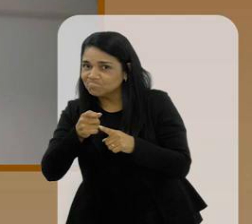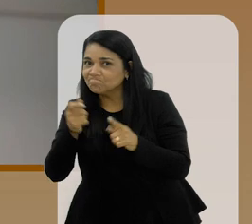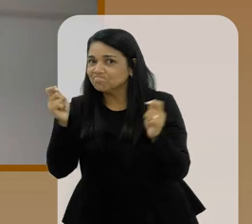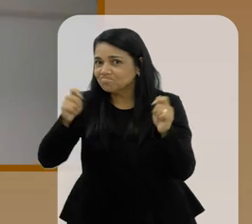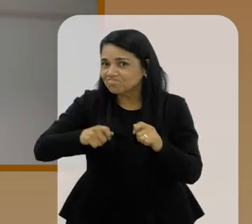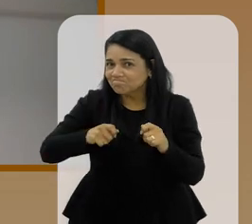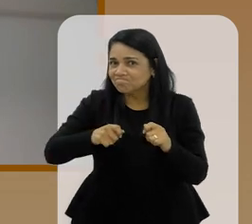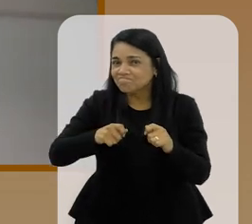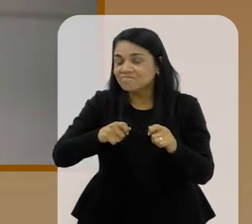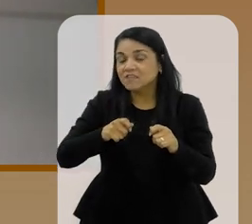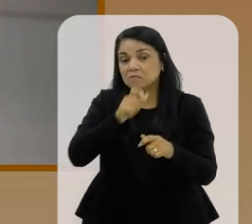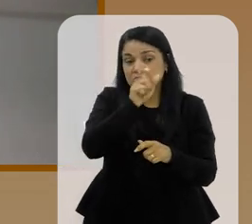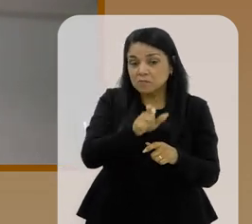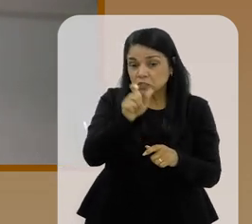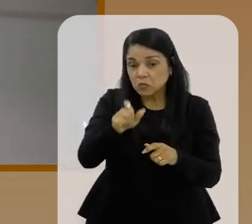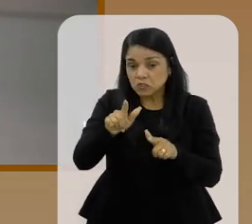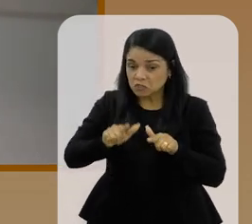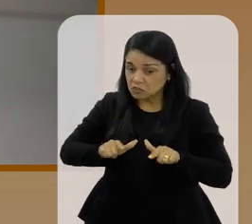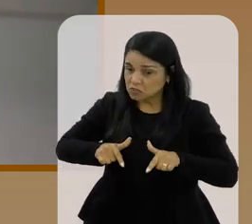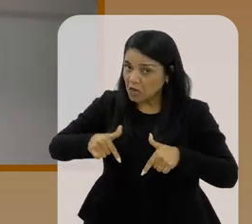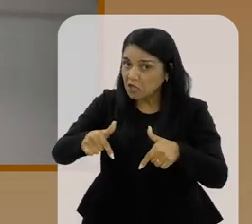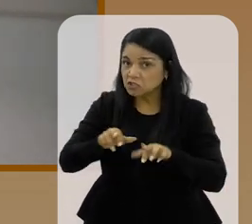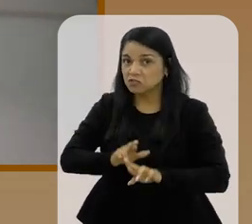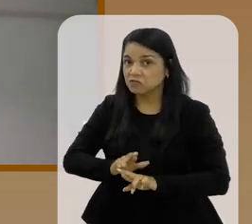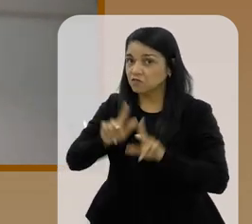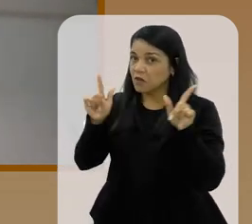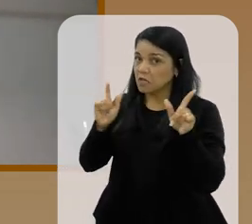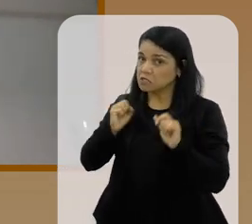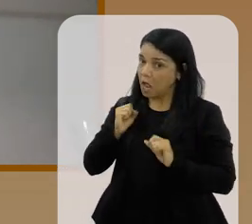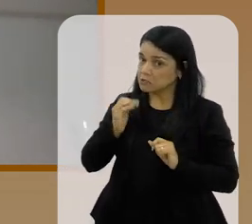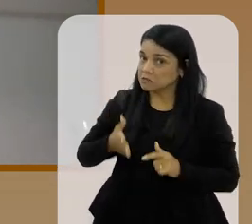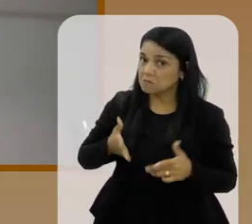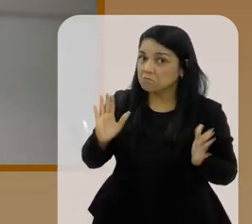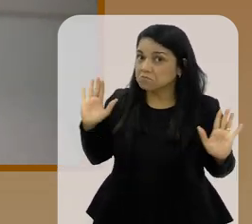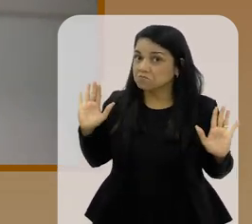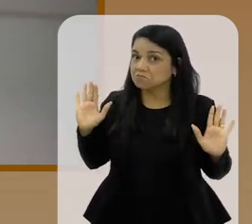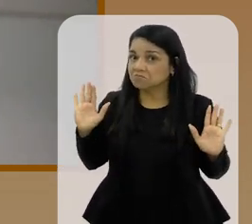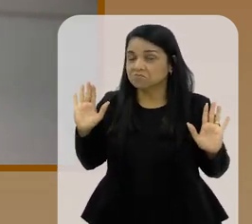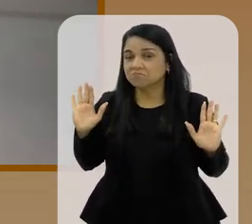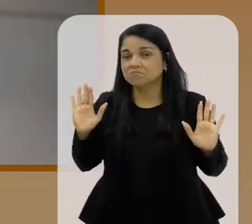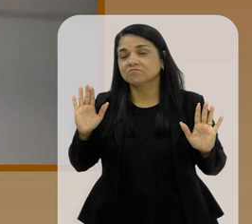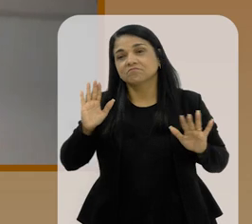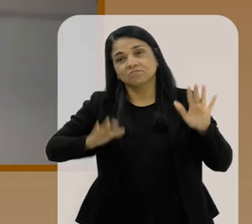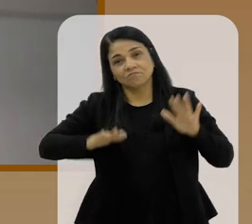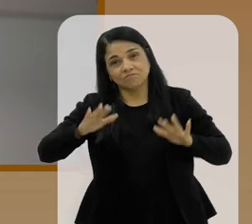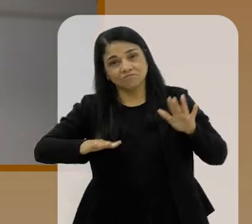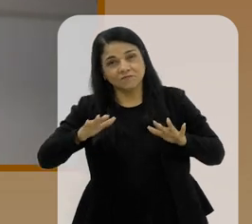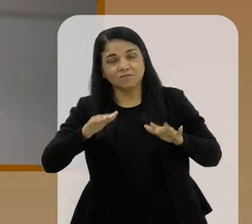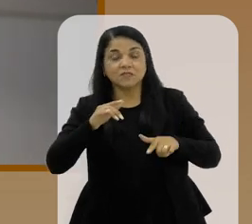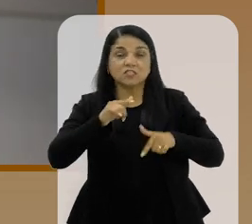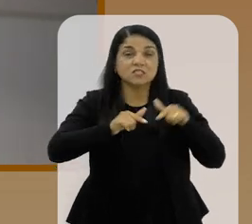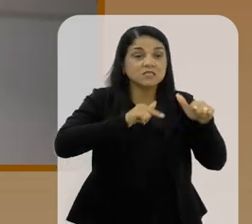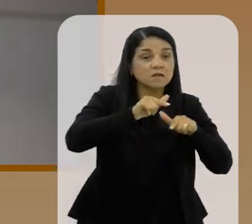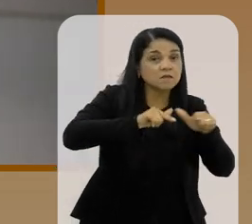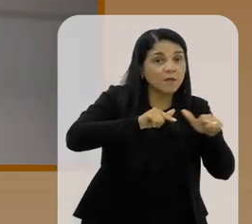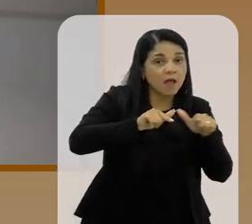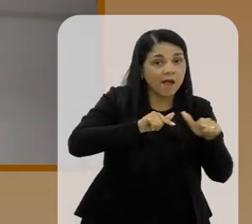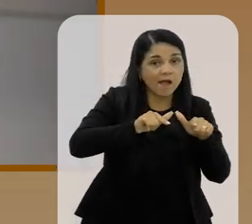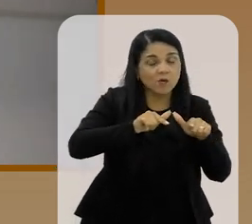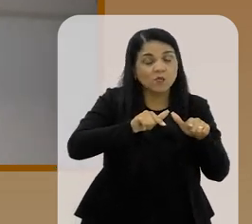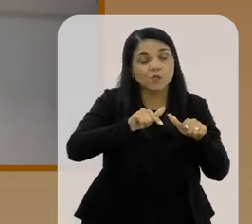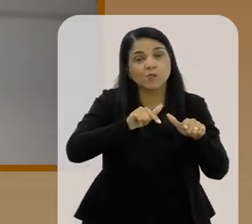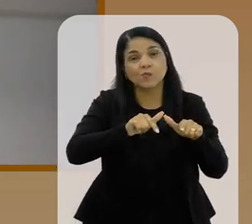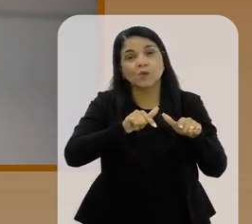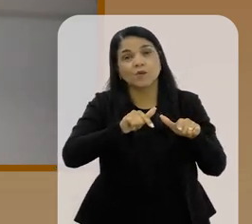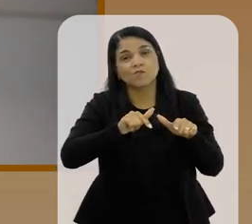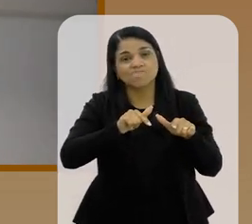ganhador. As pessoas reagem de maneira diferente a isso, porque tem pessoas que trabalham com